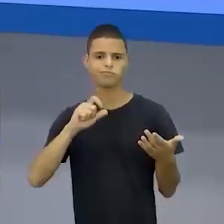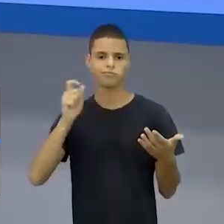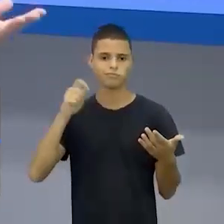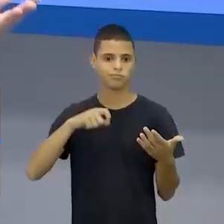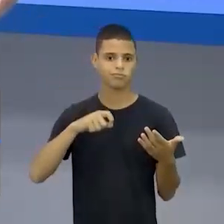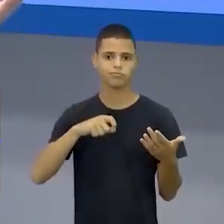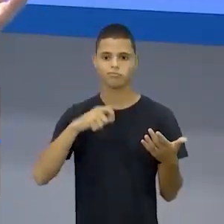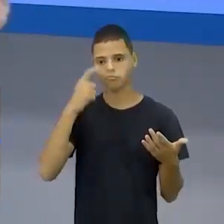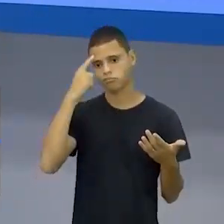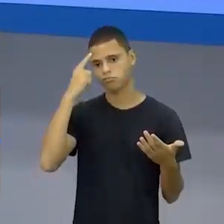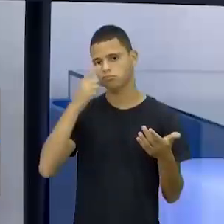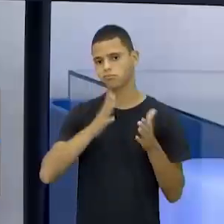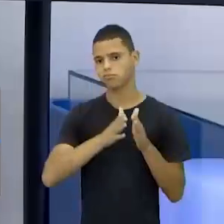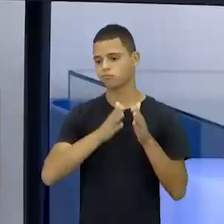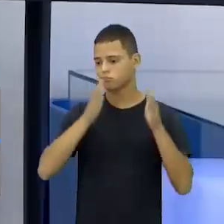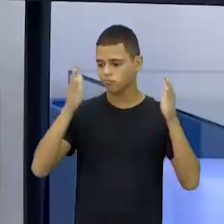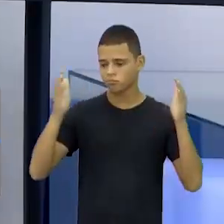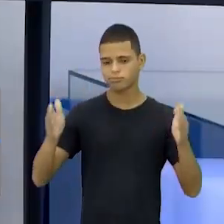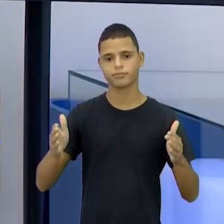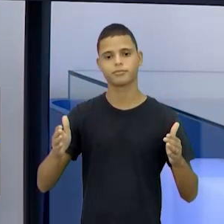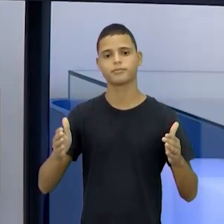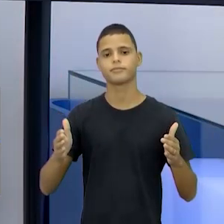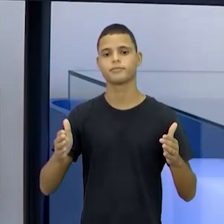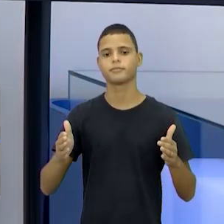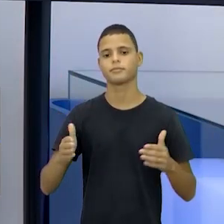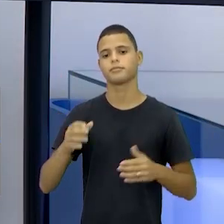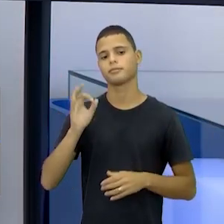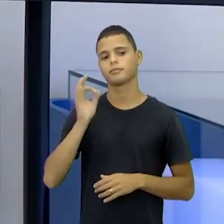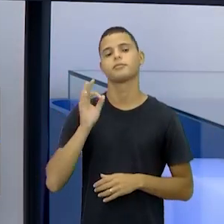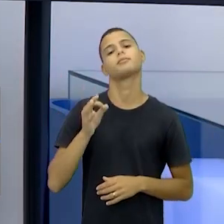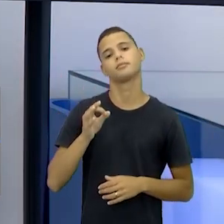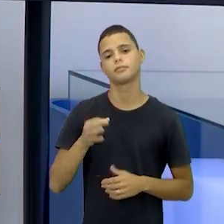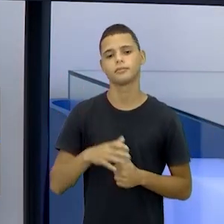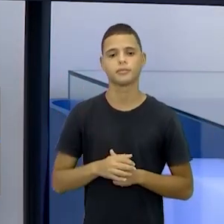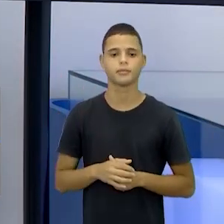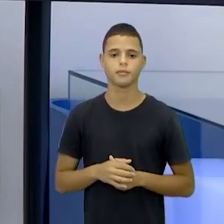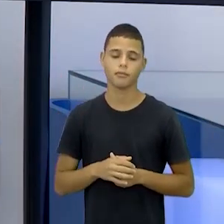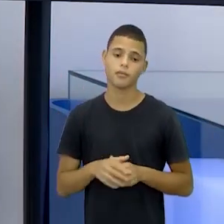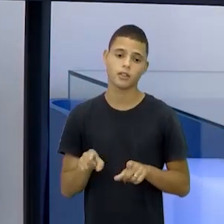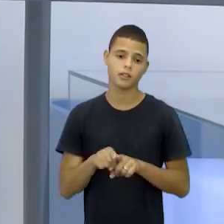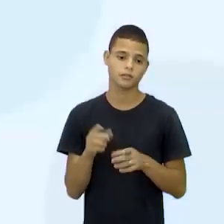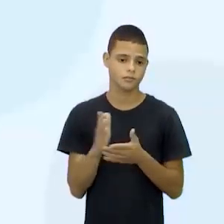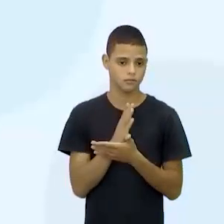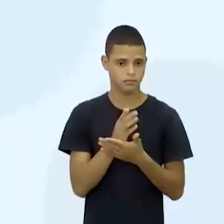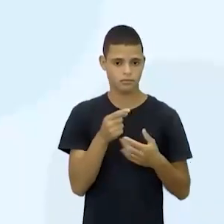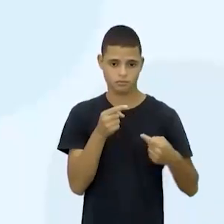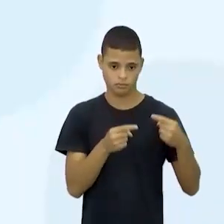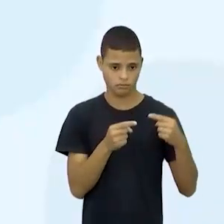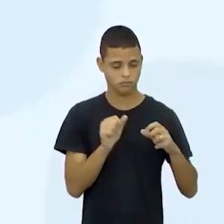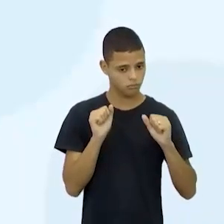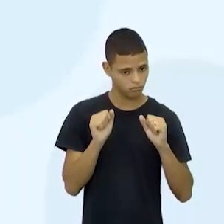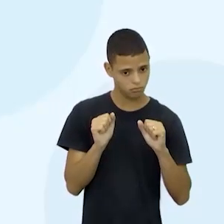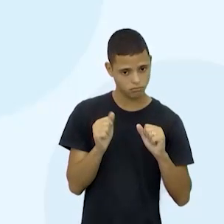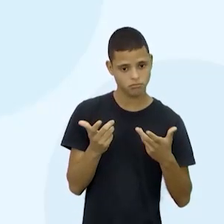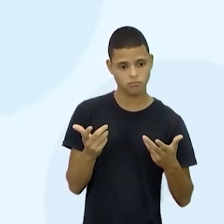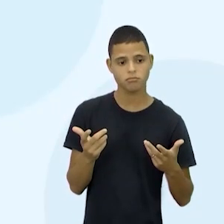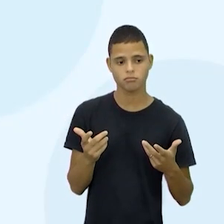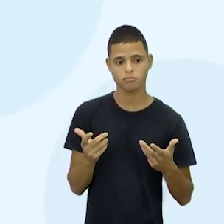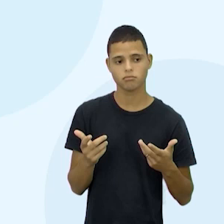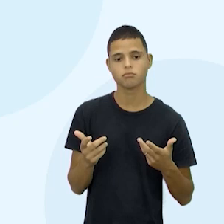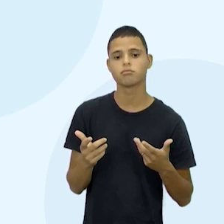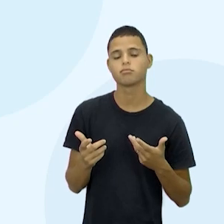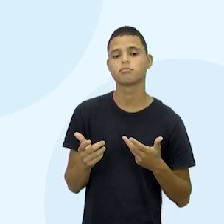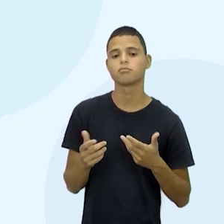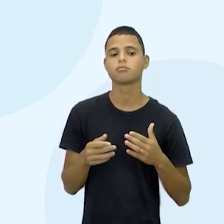pensar muito maior agora? Isso, não é? Exatamente, é isso. Então, vamos ver os questionamentos que vocês podem fazer quando estiver abrindo